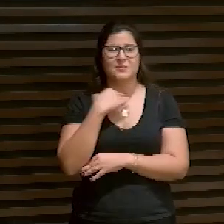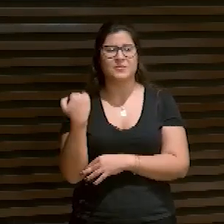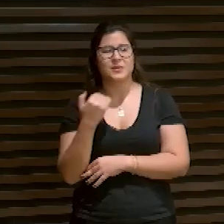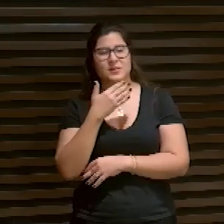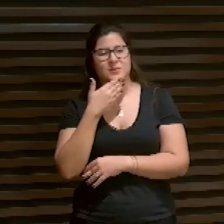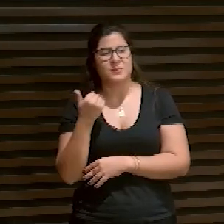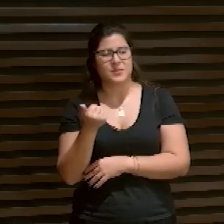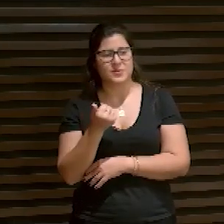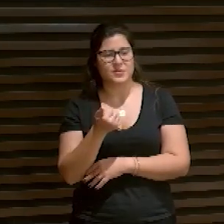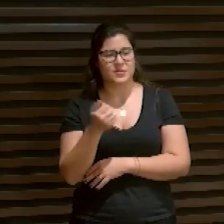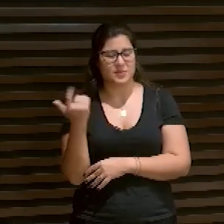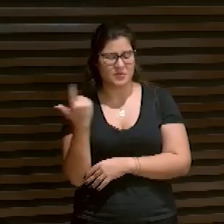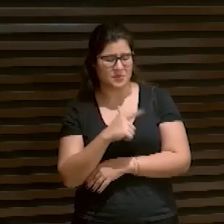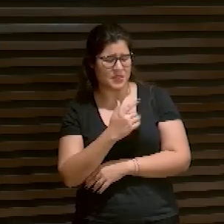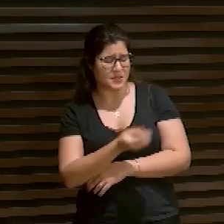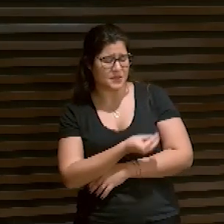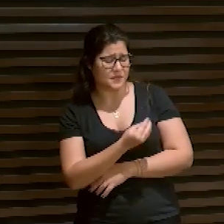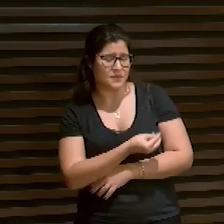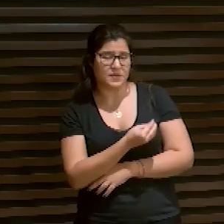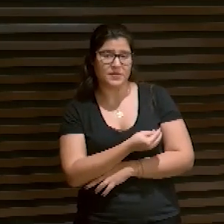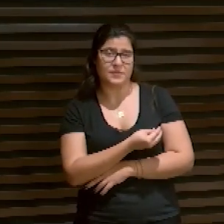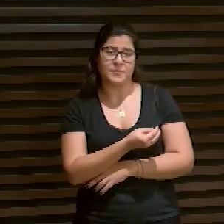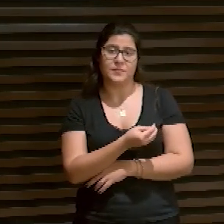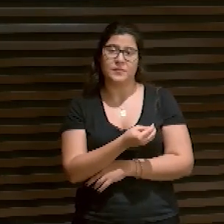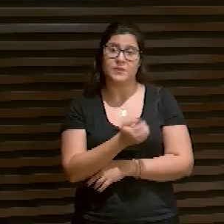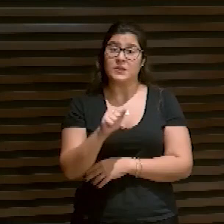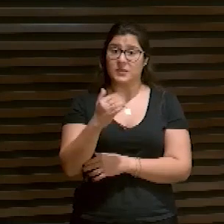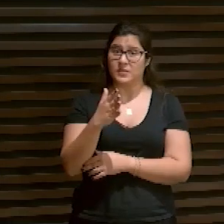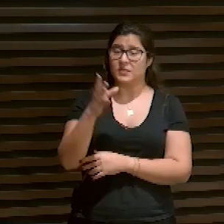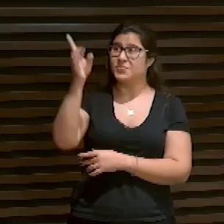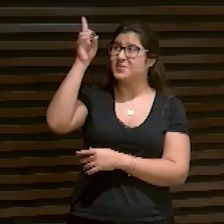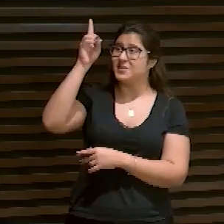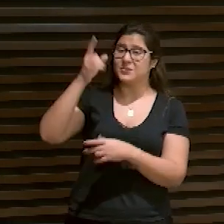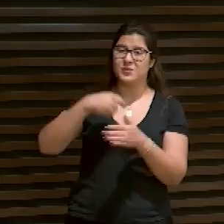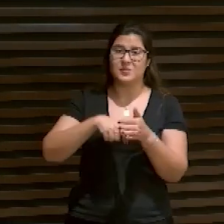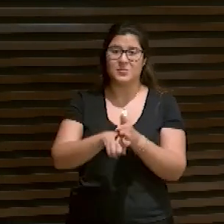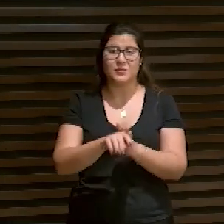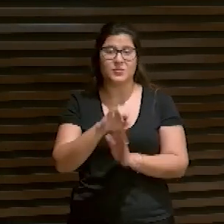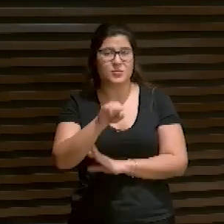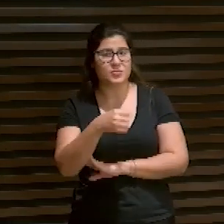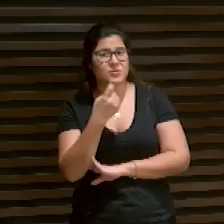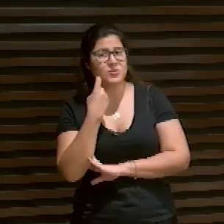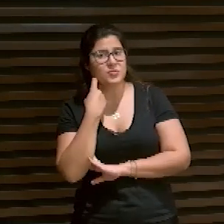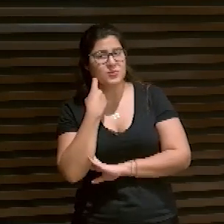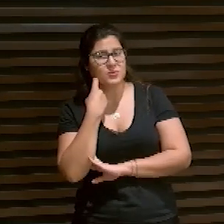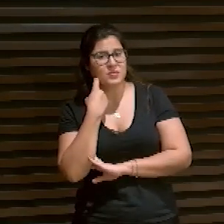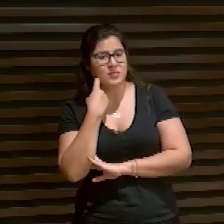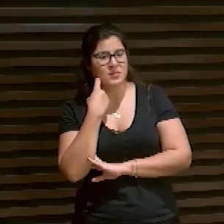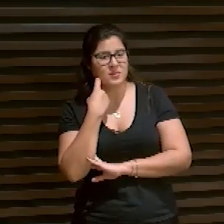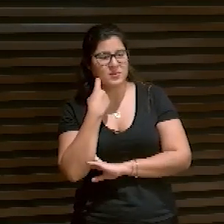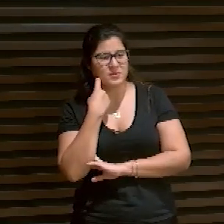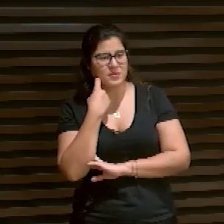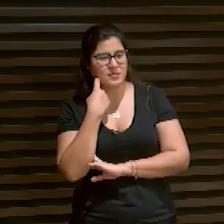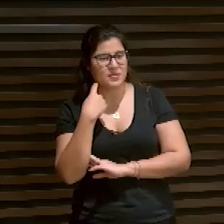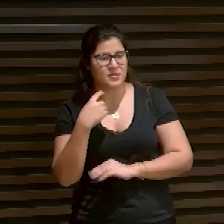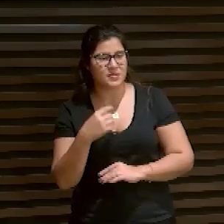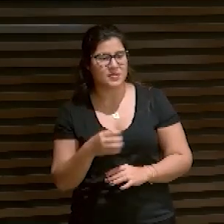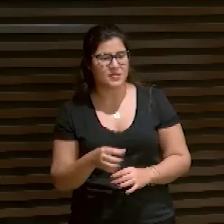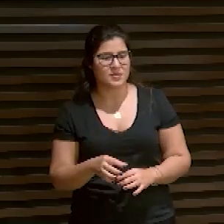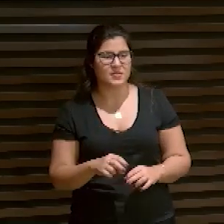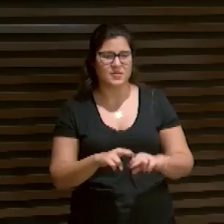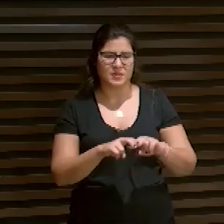do que viver. Então perguntou Deus a Jonas: é razoável essa tua ira por causa da